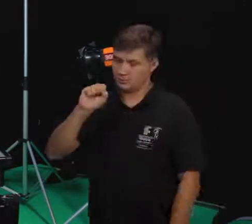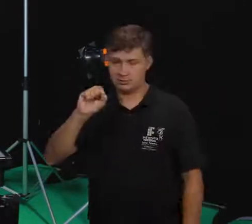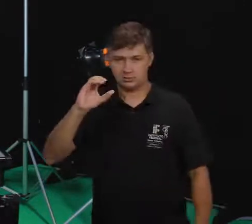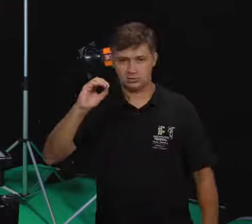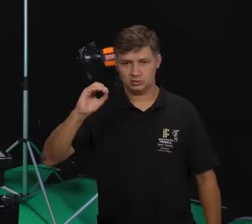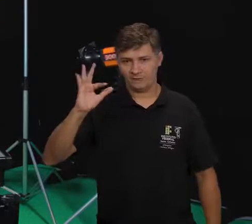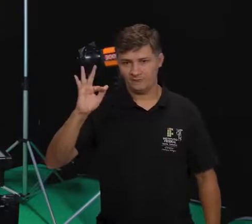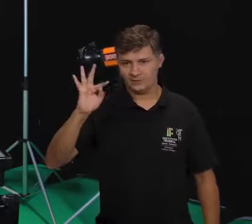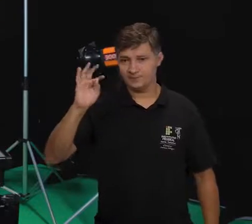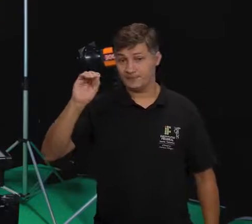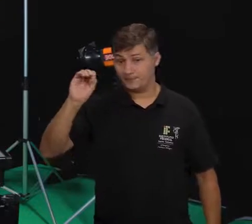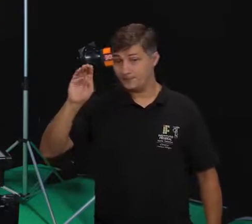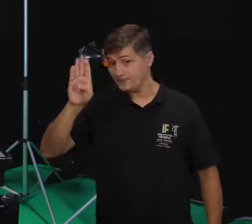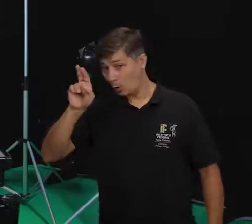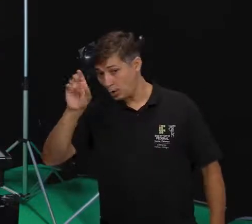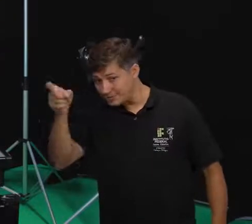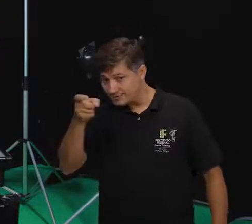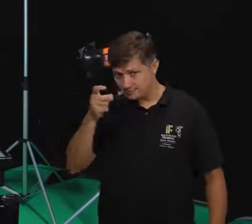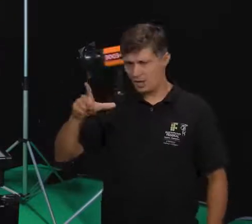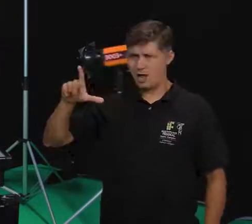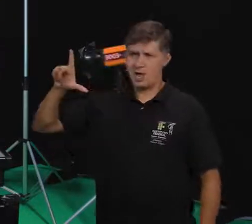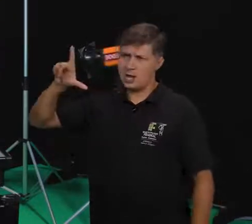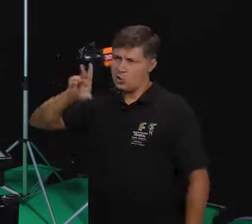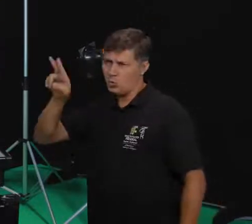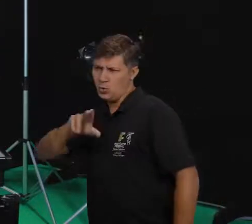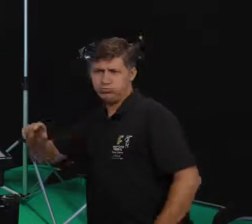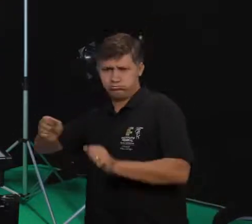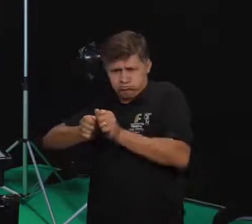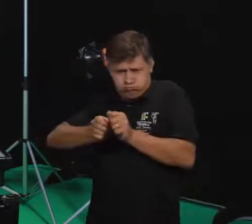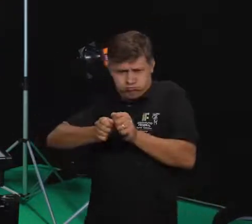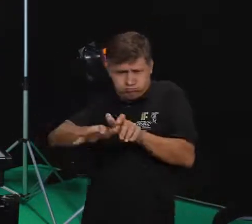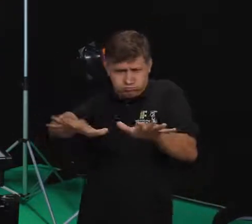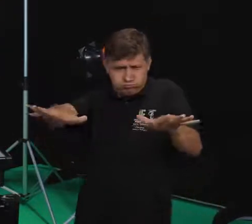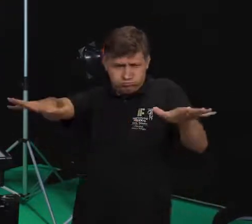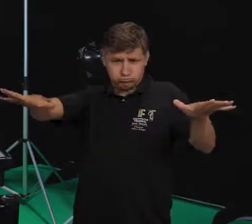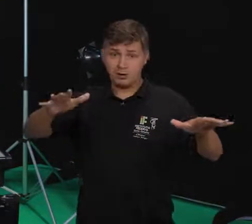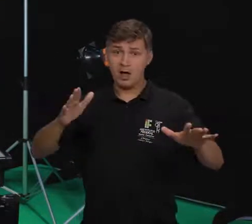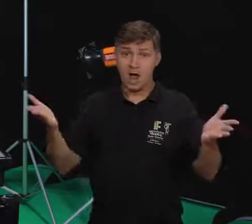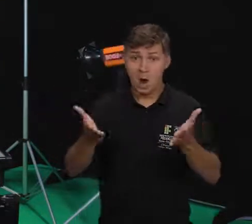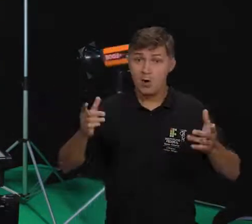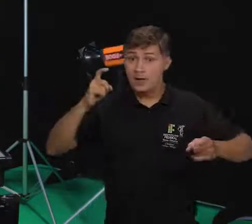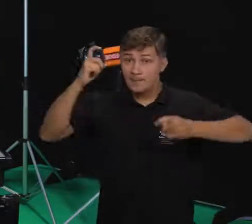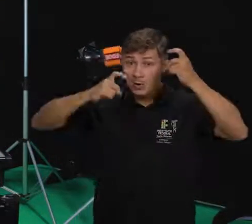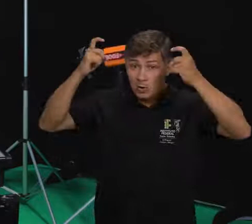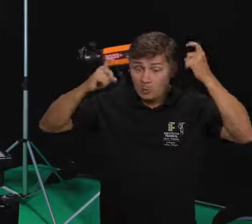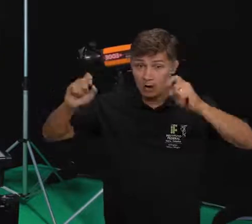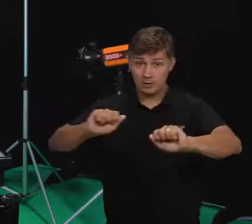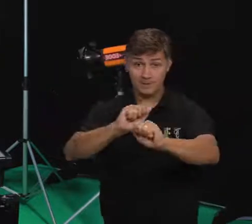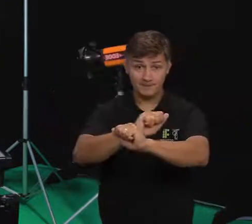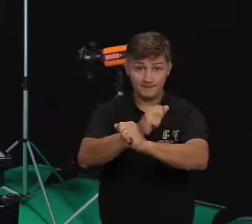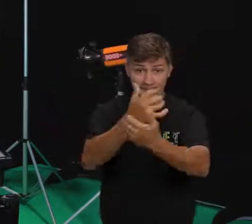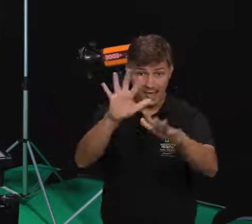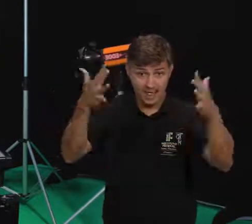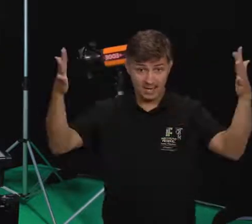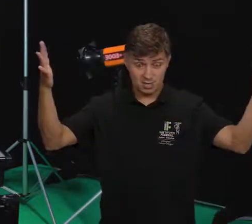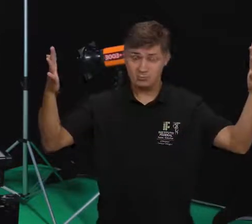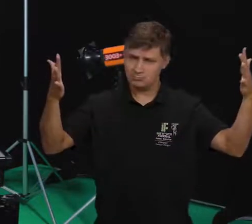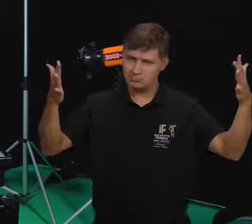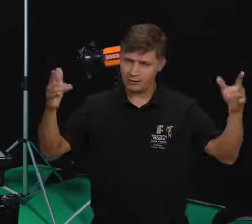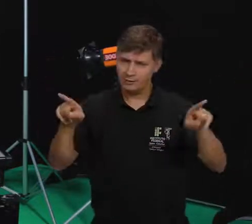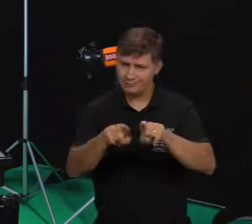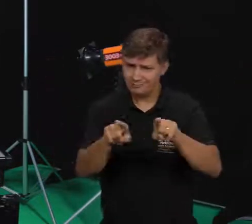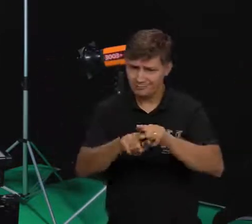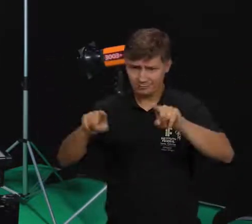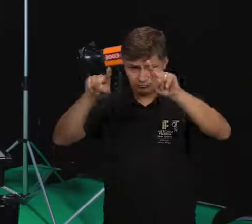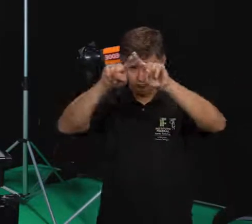gente tem um softbox. Por que o softbox? Porque é uma luz mais ampla. Aqui não vou me preocupar com o brilho na lateral, porque eu não vou pegar o brilho, mas